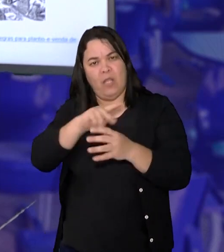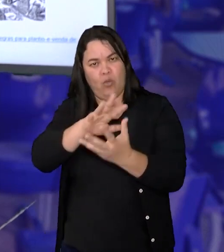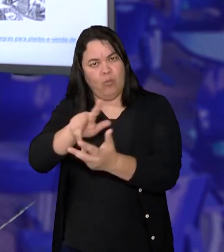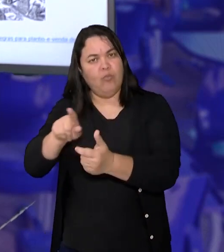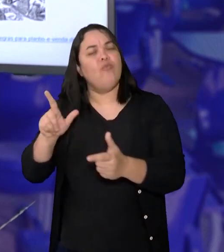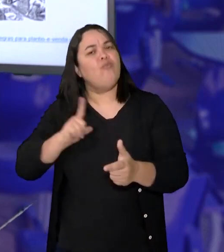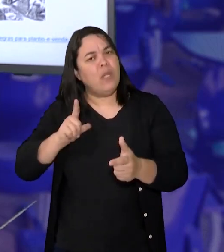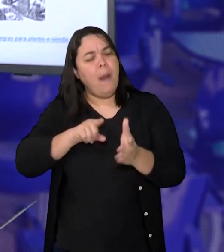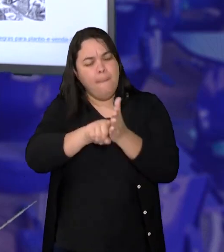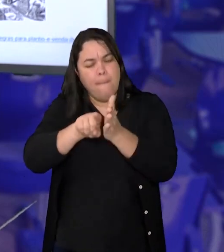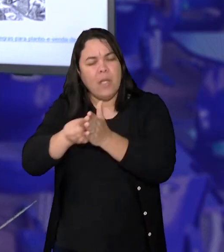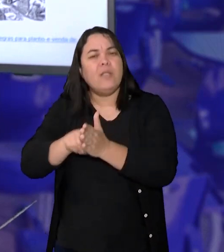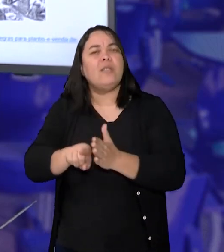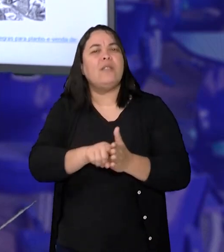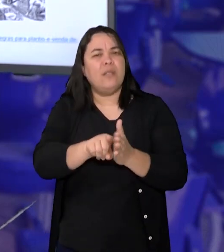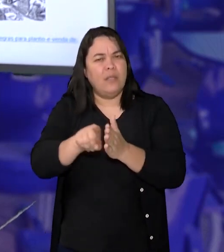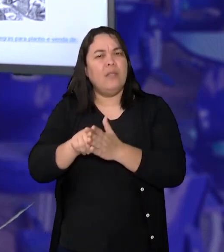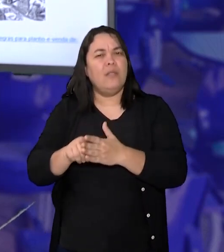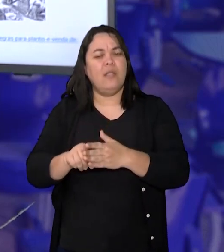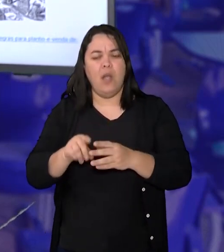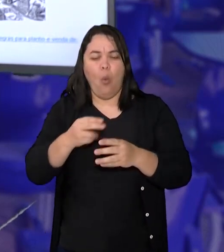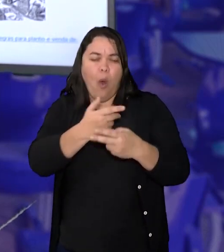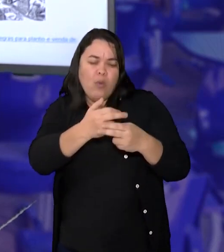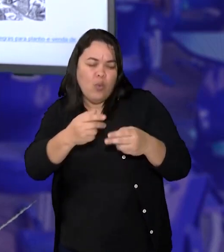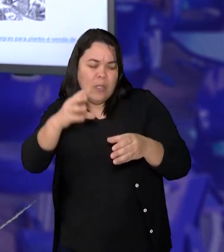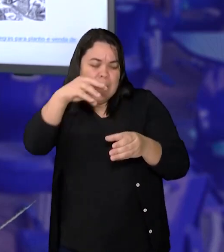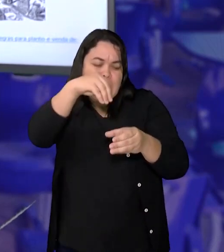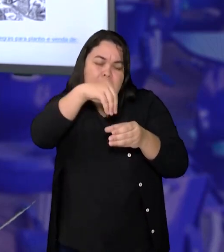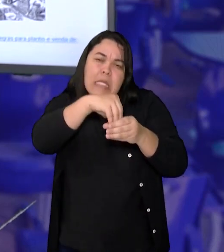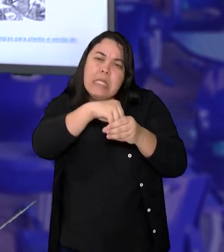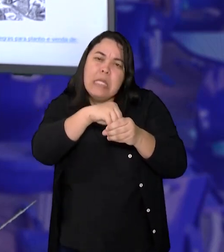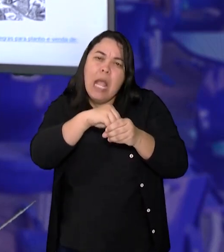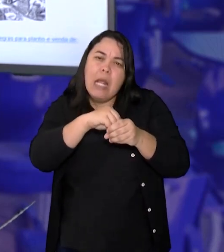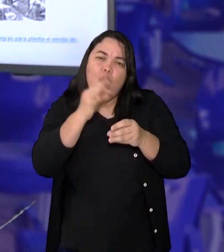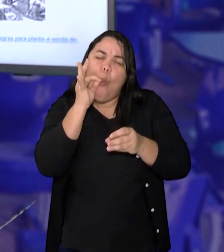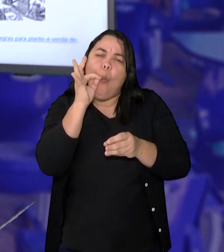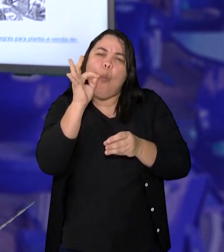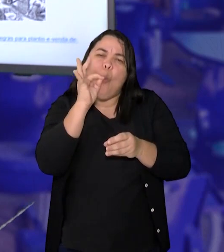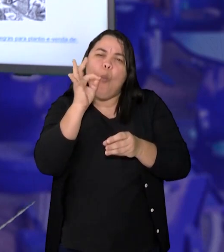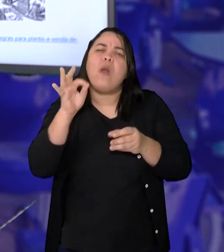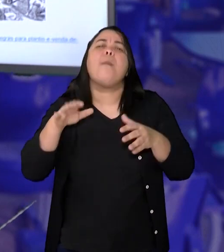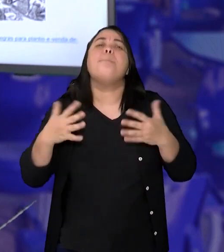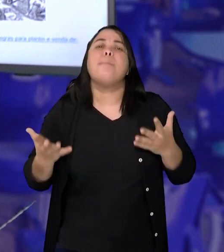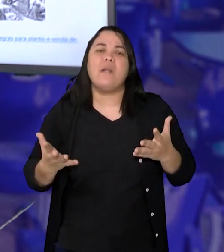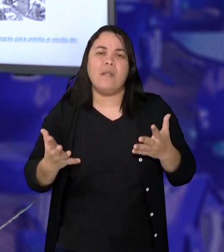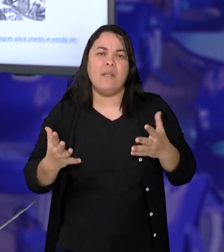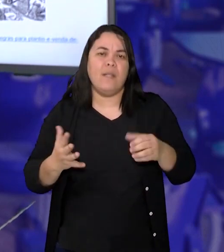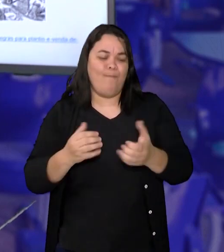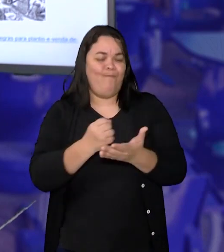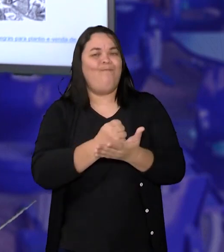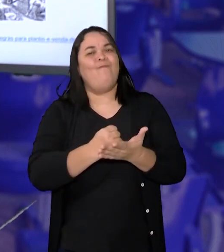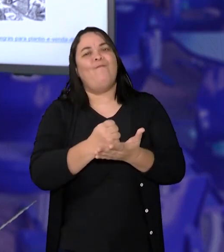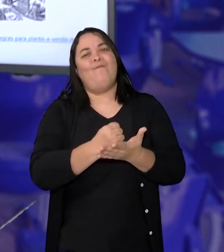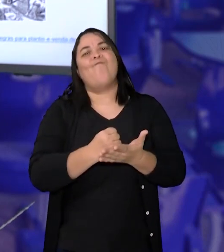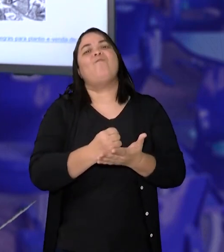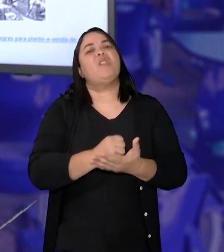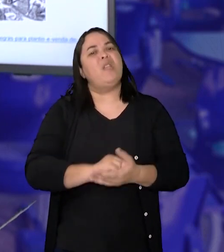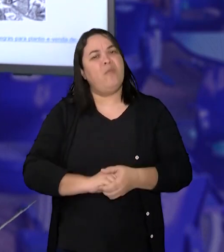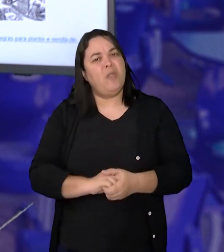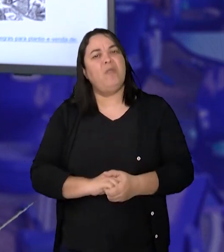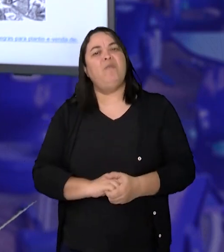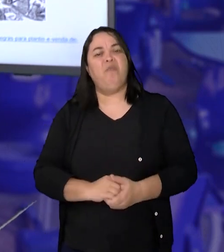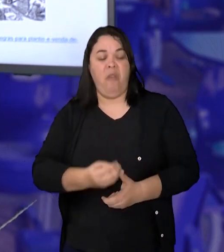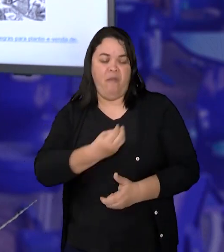as pesquisas com as substâncias que tem dentro da maconha que servem para poder causar algum tipo